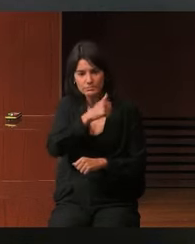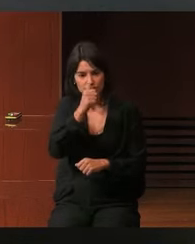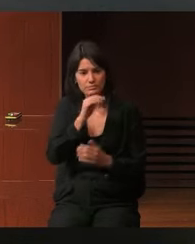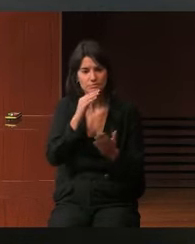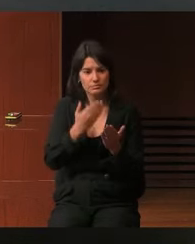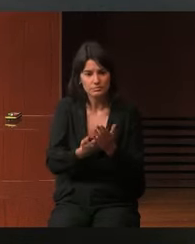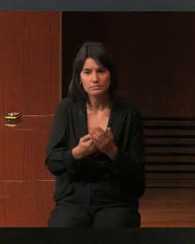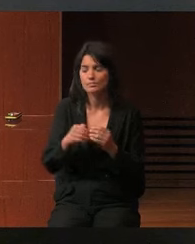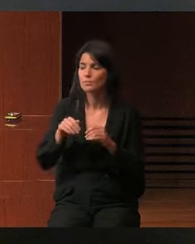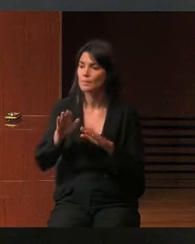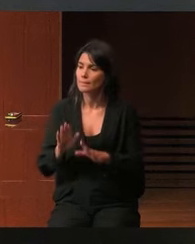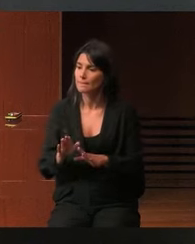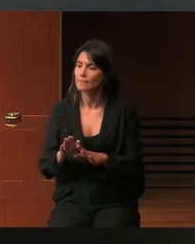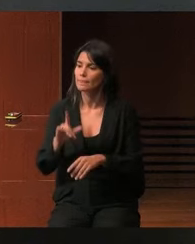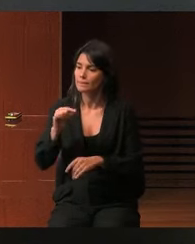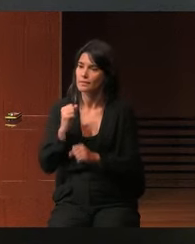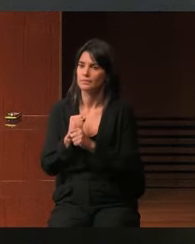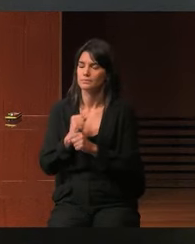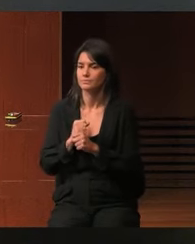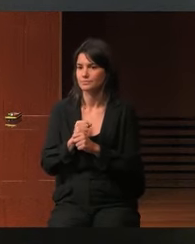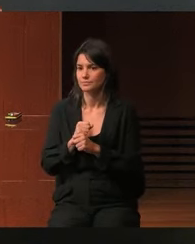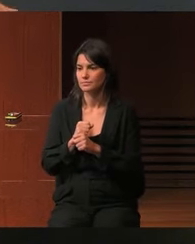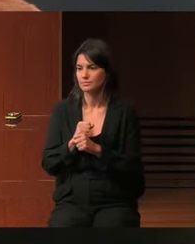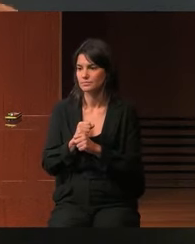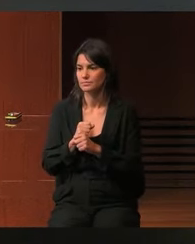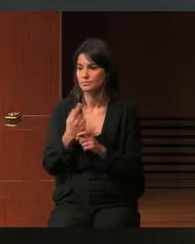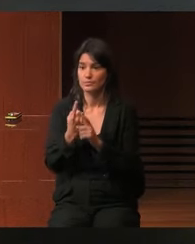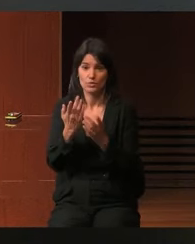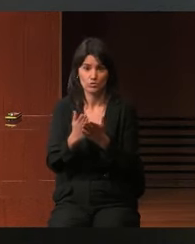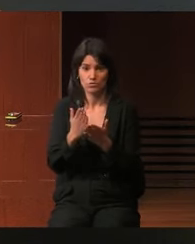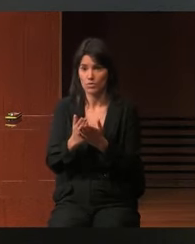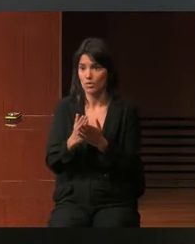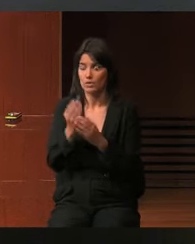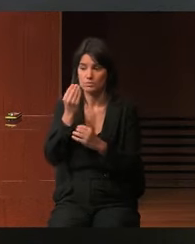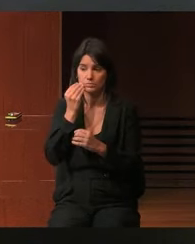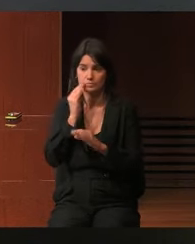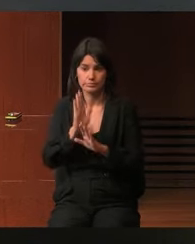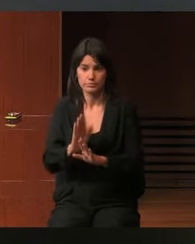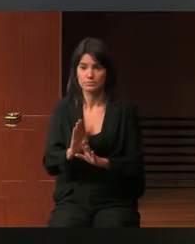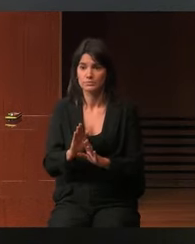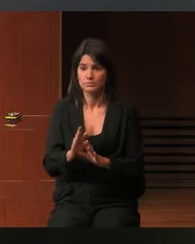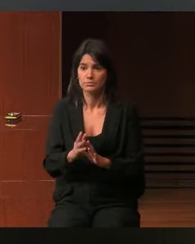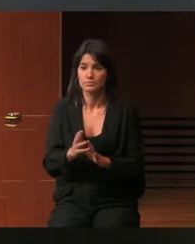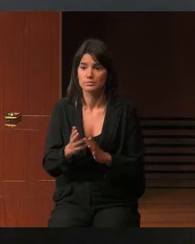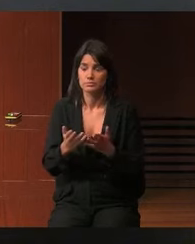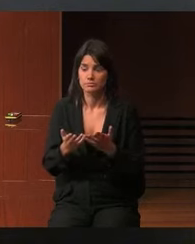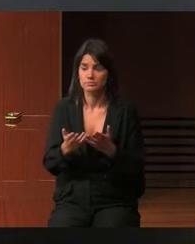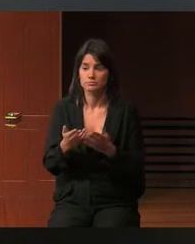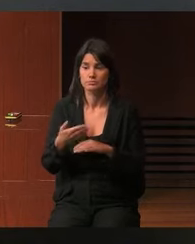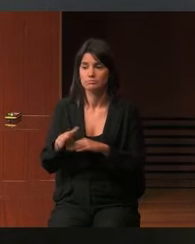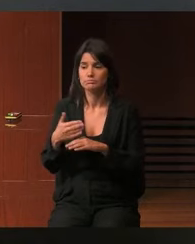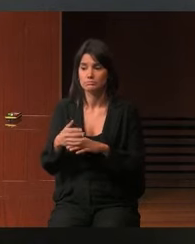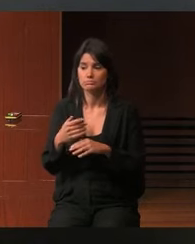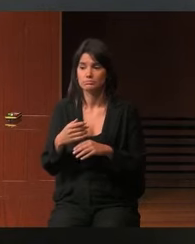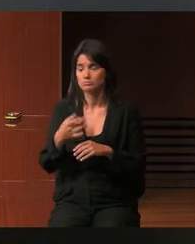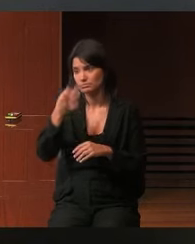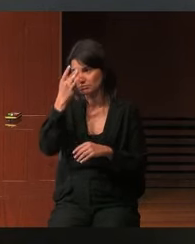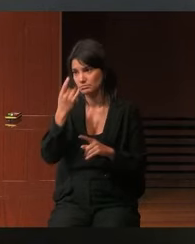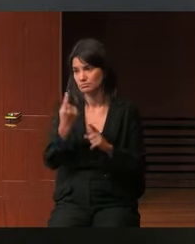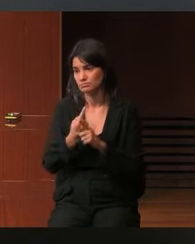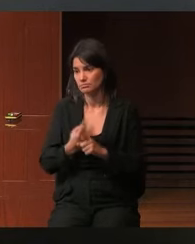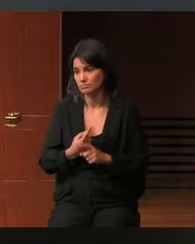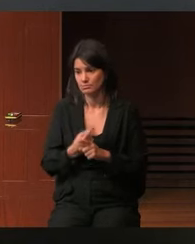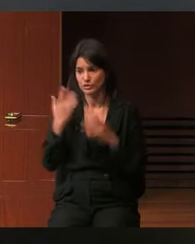entretenimento, mas um instrumento de trabalho. Porque a escola é, de algum modo, isso, independentemente de muitas